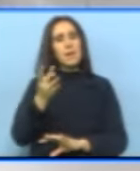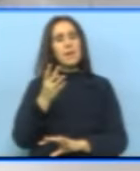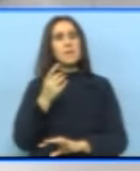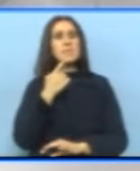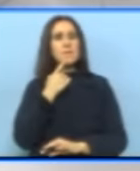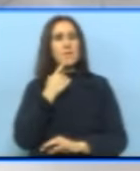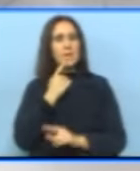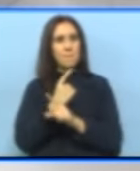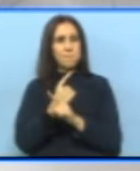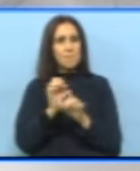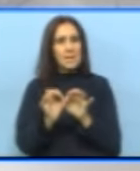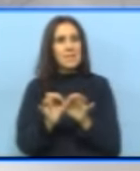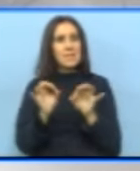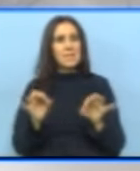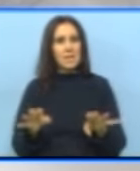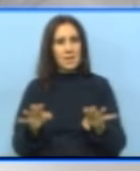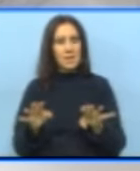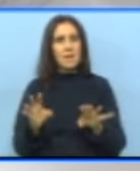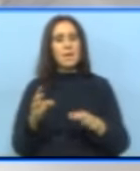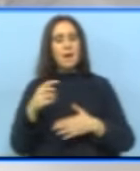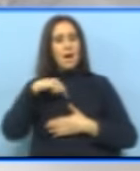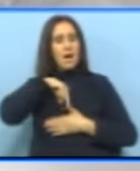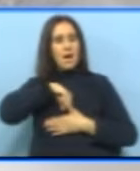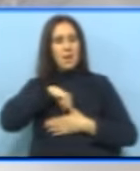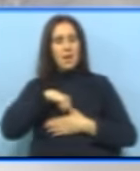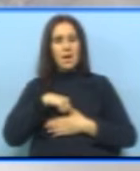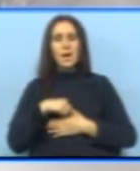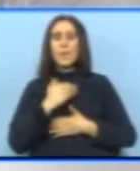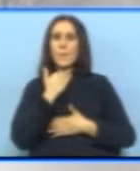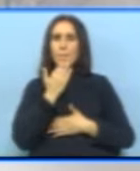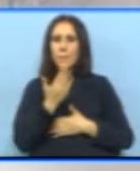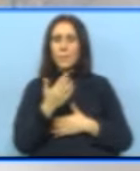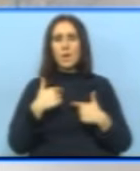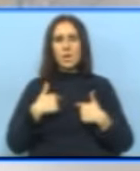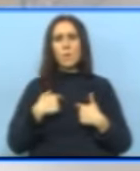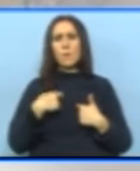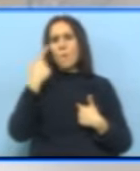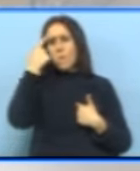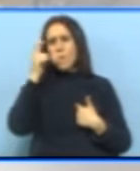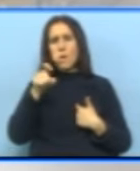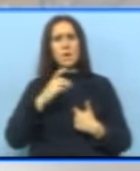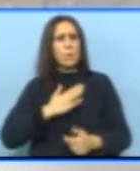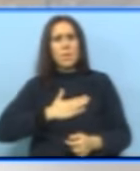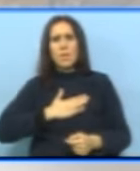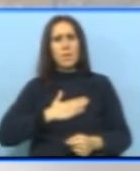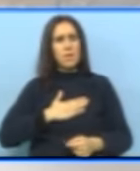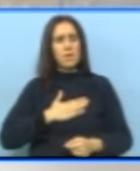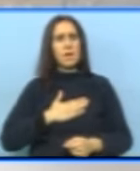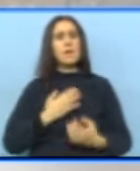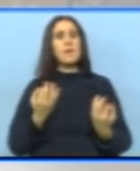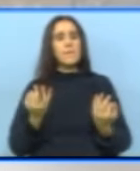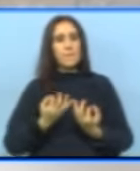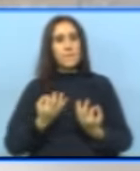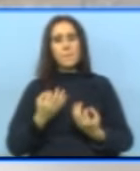isso. É por um dom que está dentro de mim que eu renuncio à vingança e renuncio até à ideia de